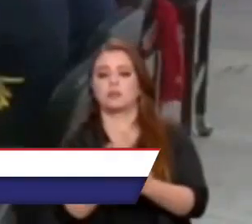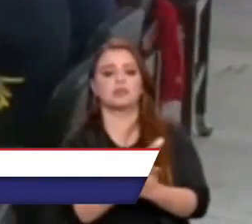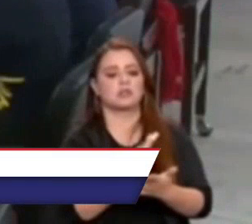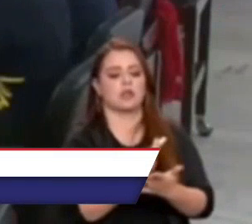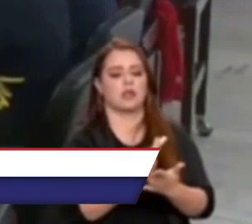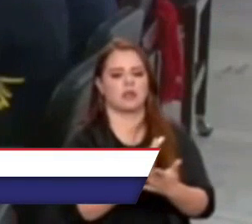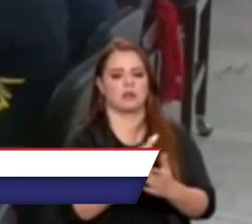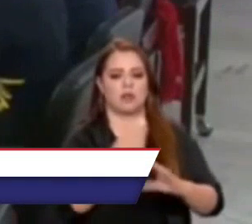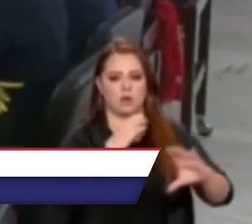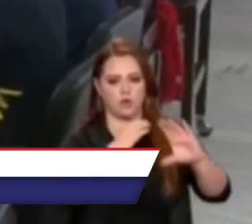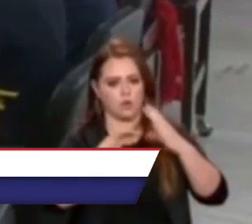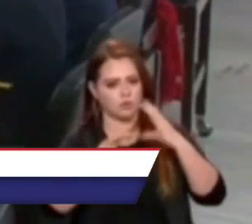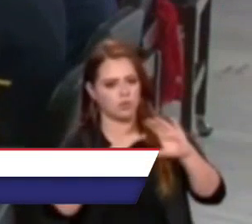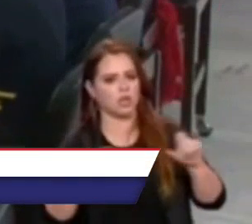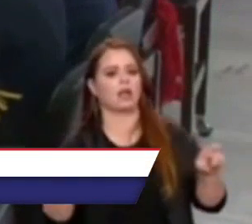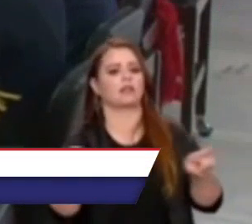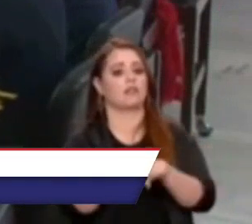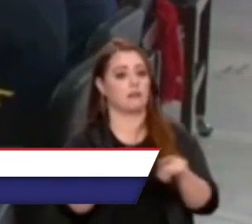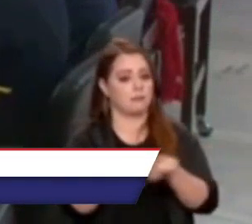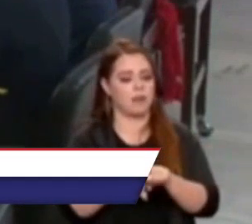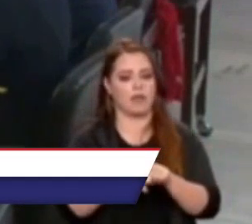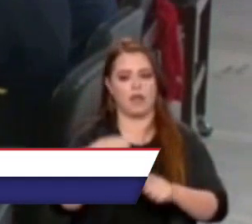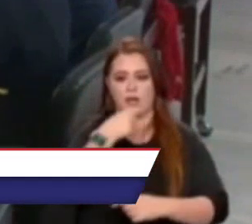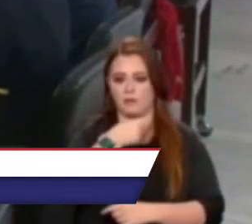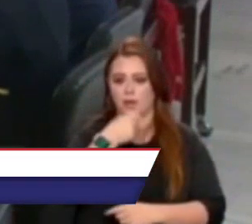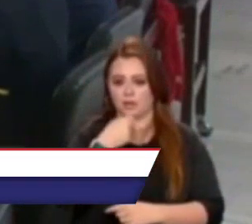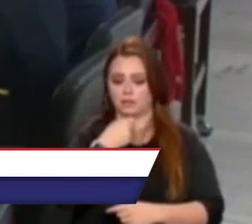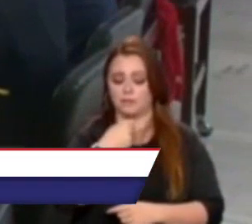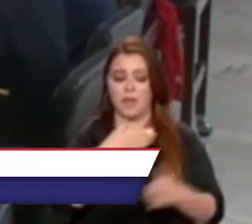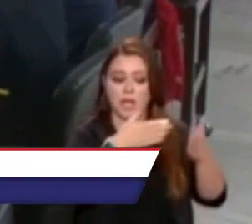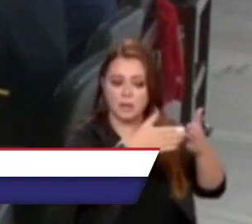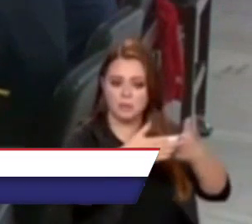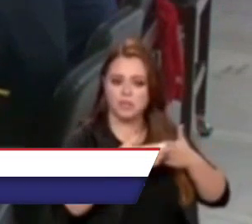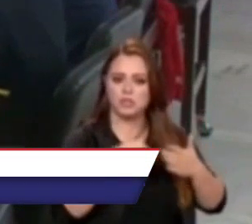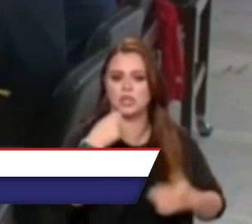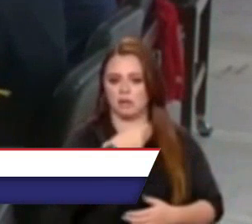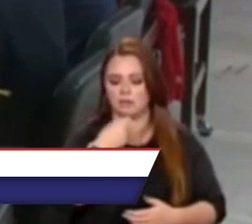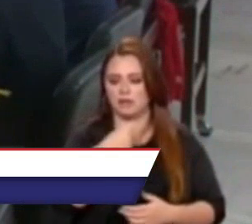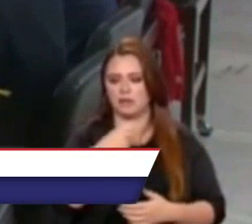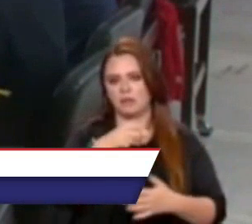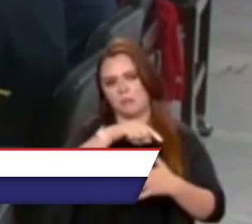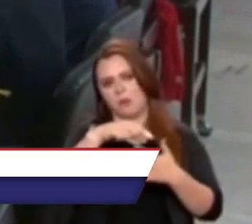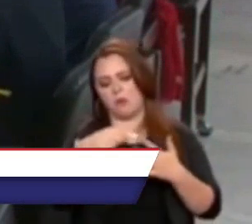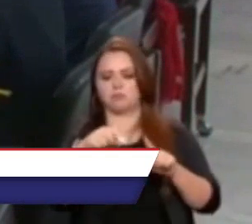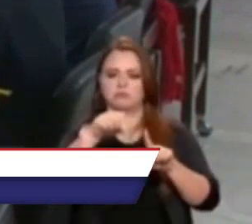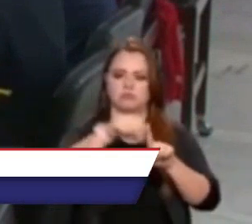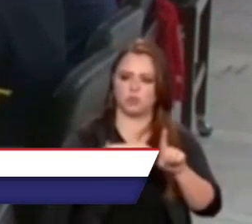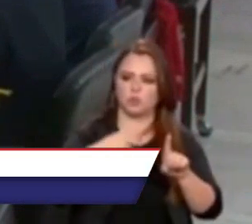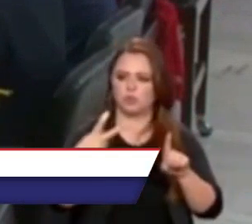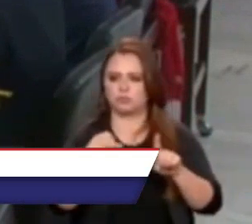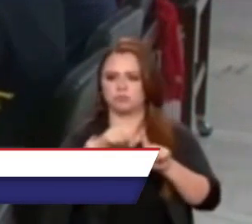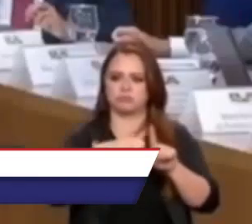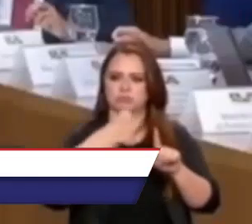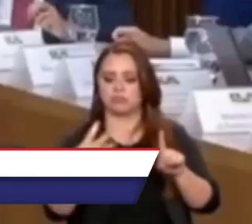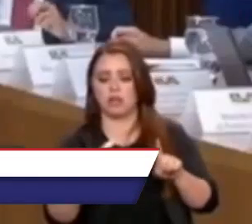pedir para que a imprensa possa ter condições de todo, a cada 2 meses, ou a cada 3 meses, Rui,